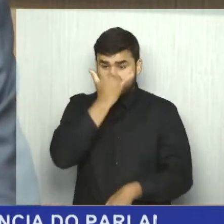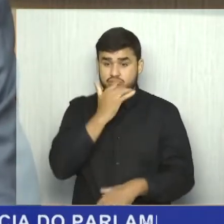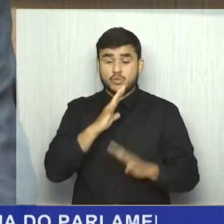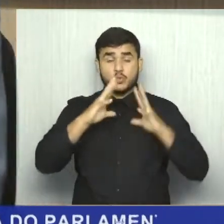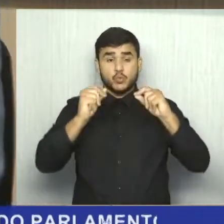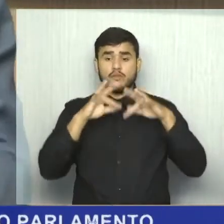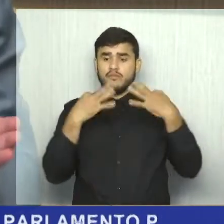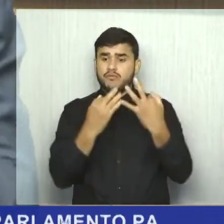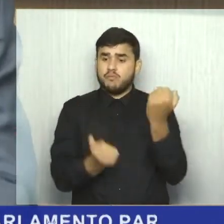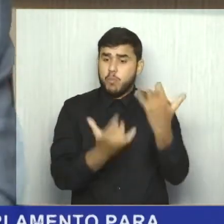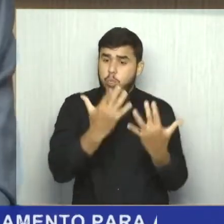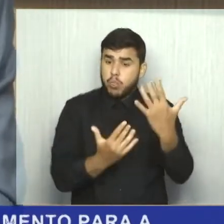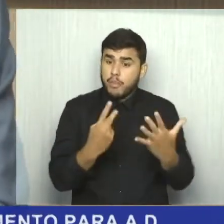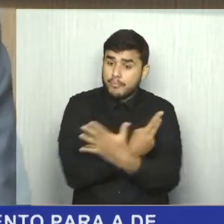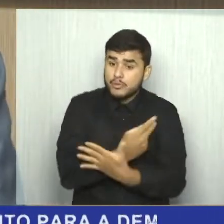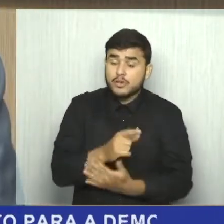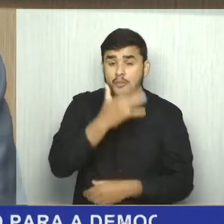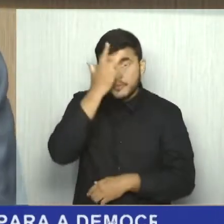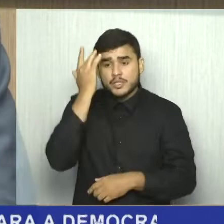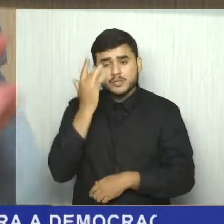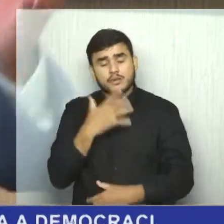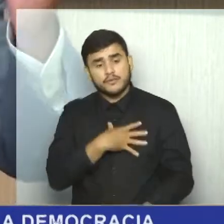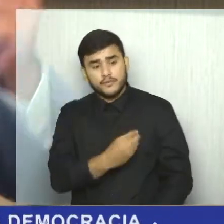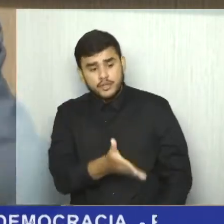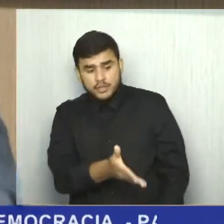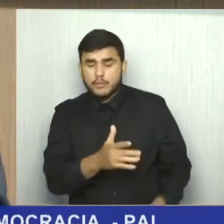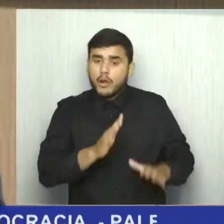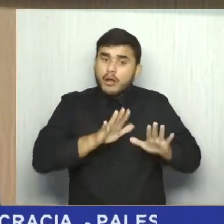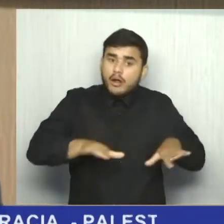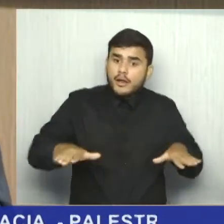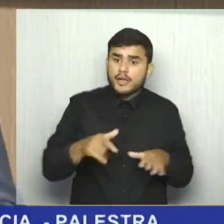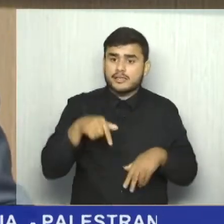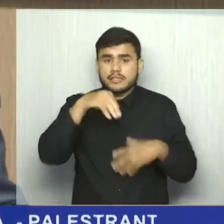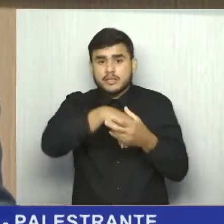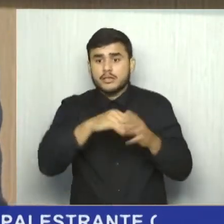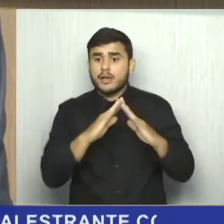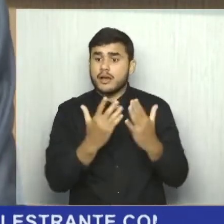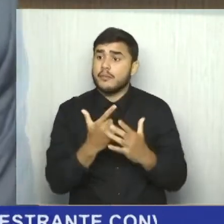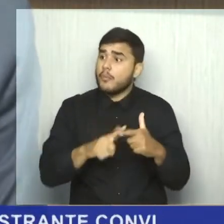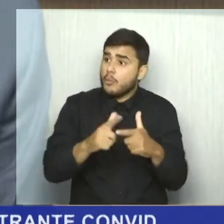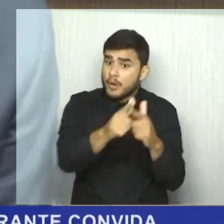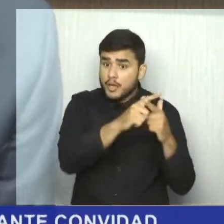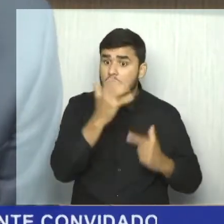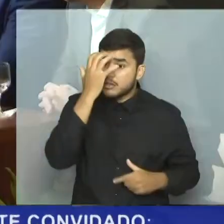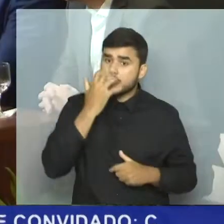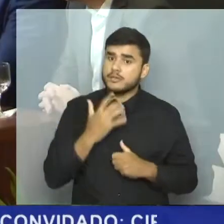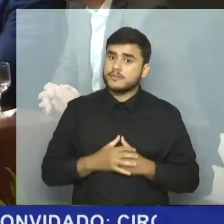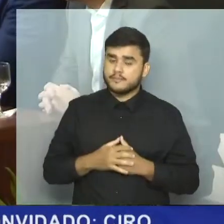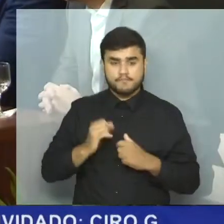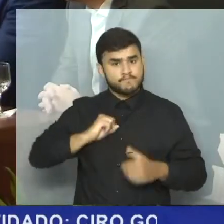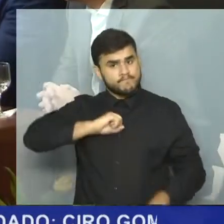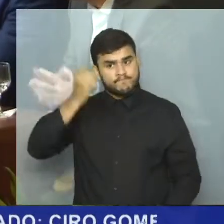queimado. Isso é o que está acontecendo com o Brasil. Vamos nos rebelar contra isso.